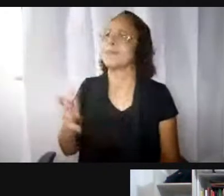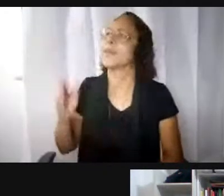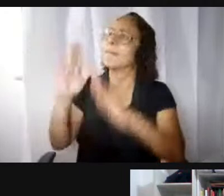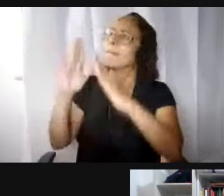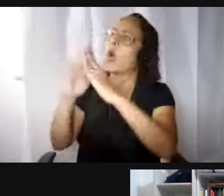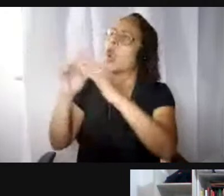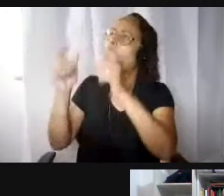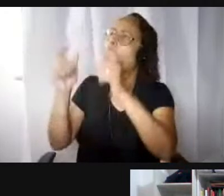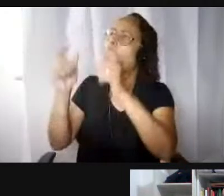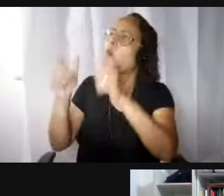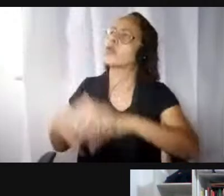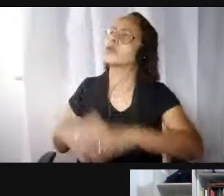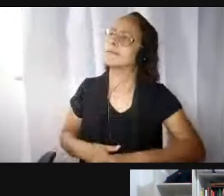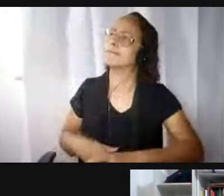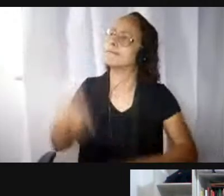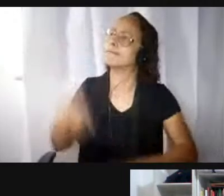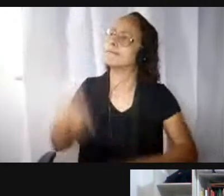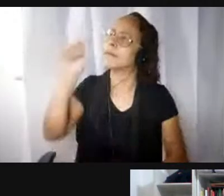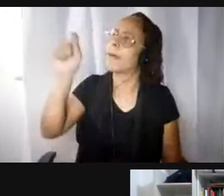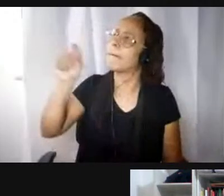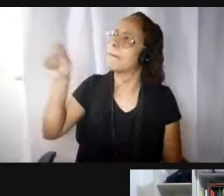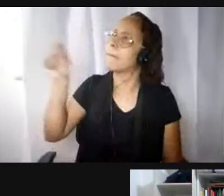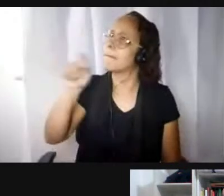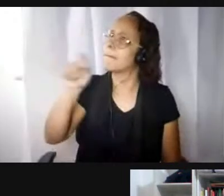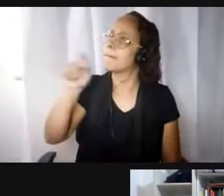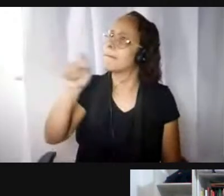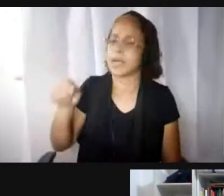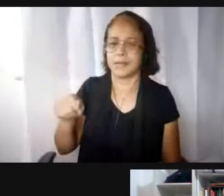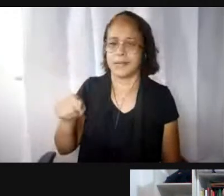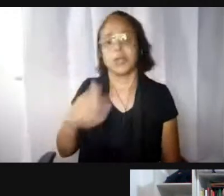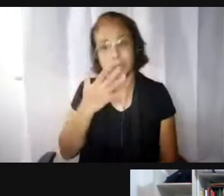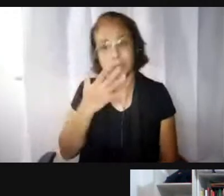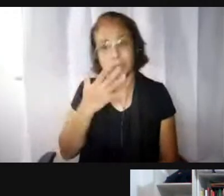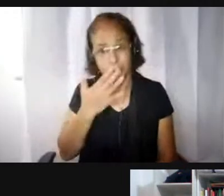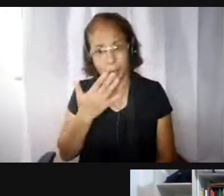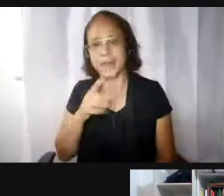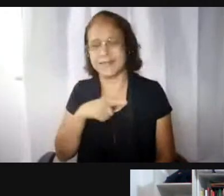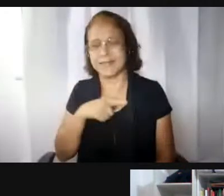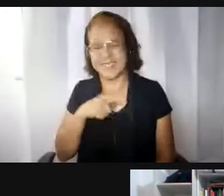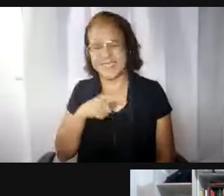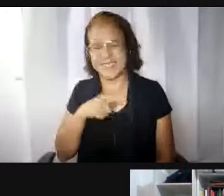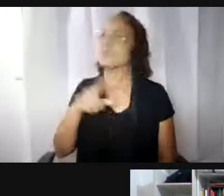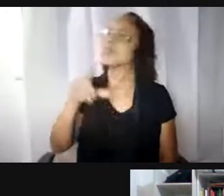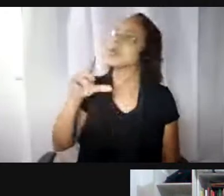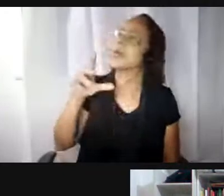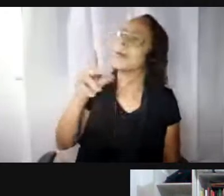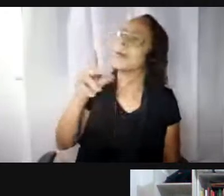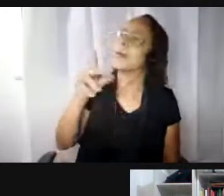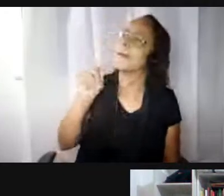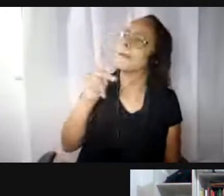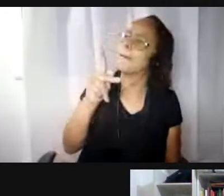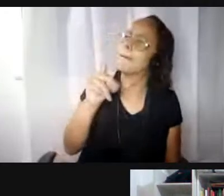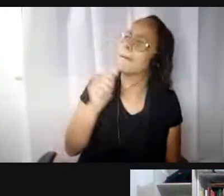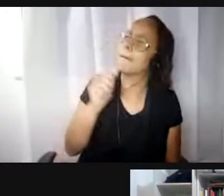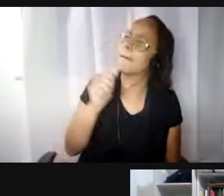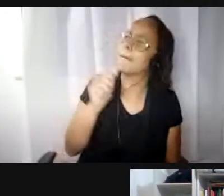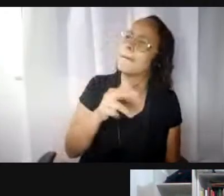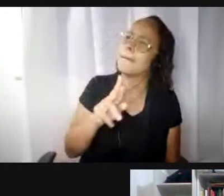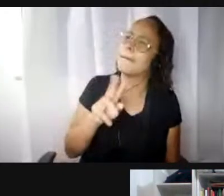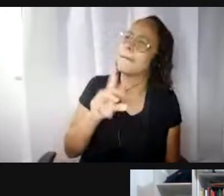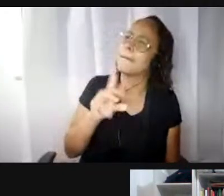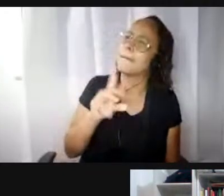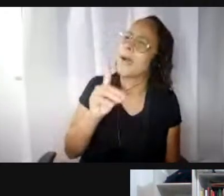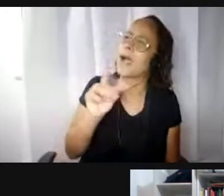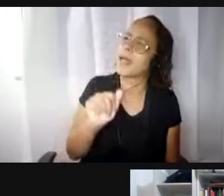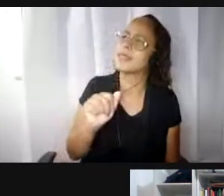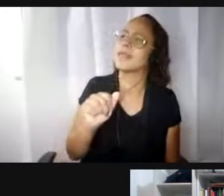Tem lugar que tem cor, sim, então tem preta, parda, ou não tem cor, mas tem moradia com sua senhora, aí tem o nome da